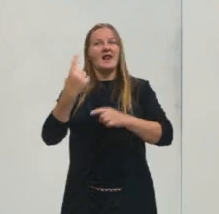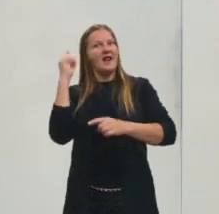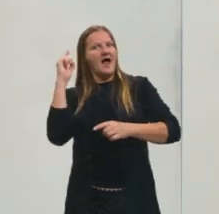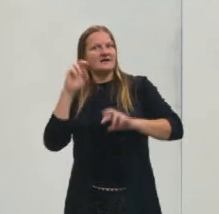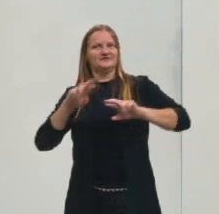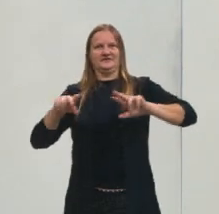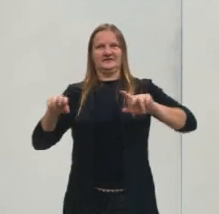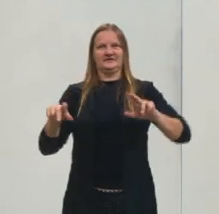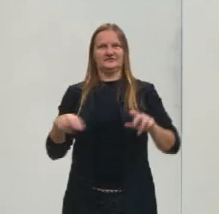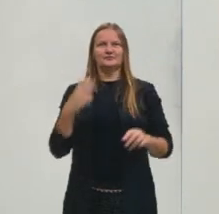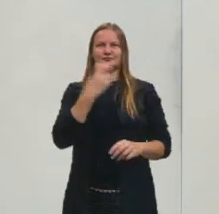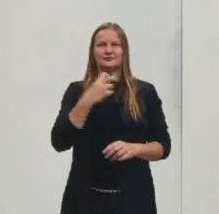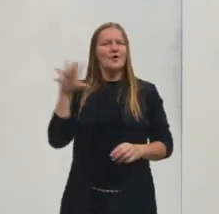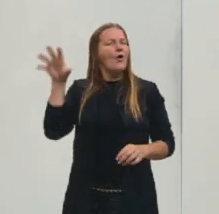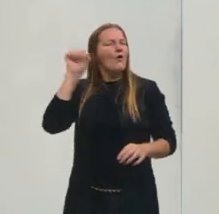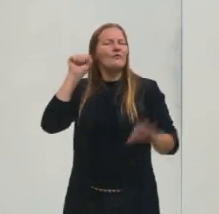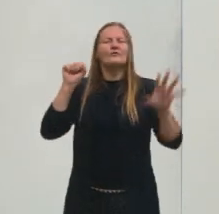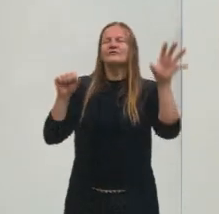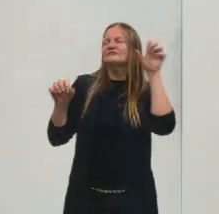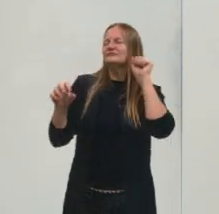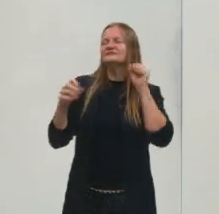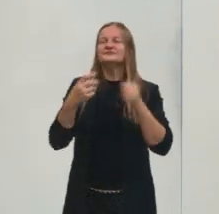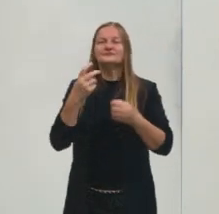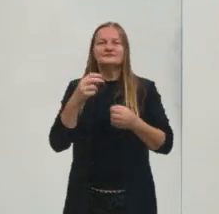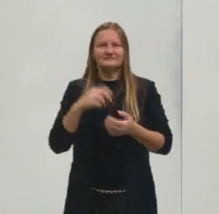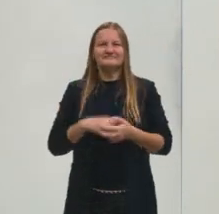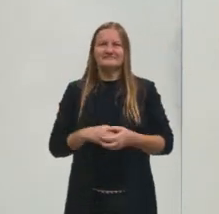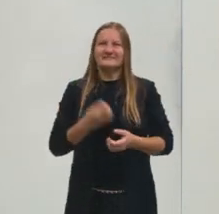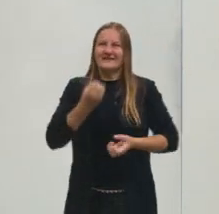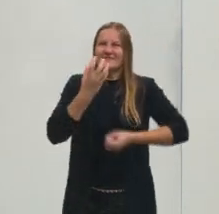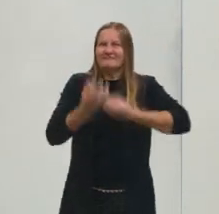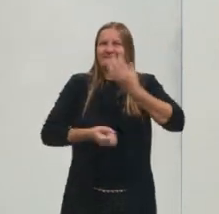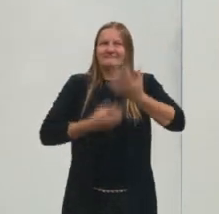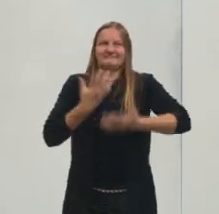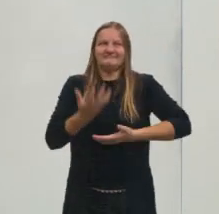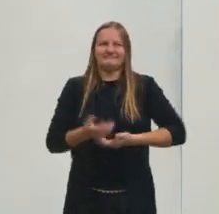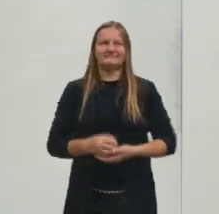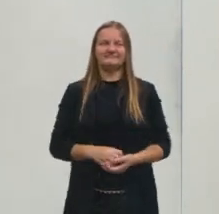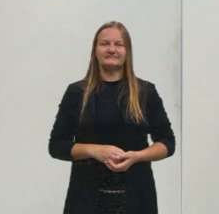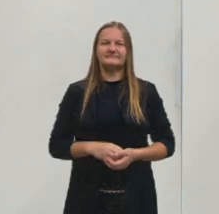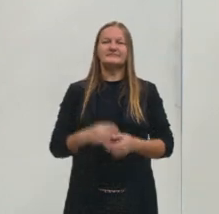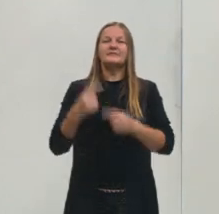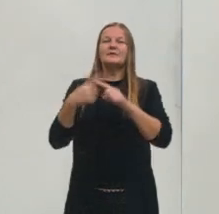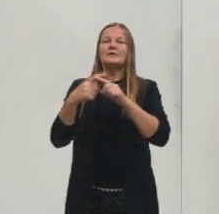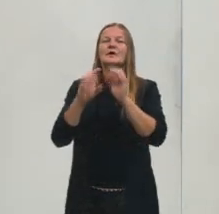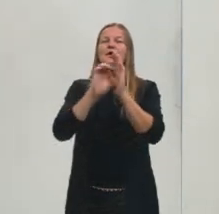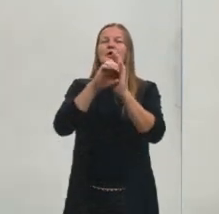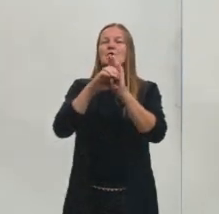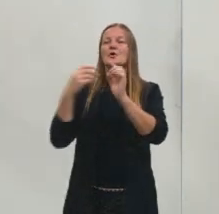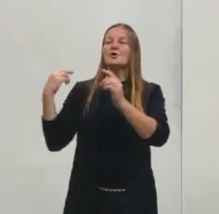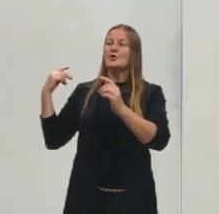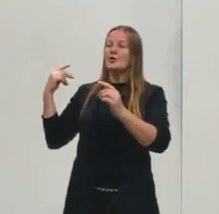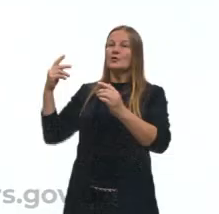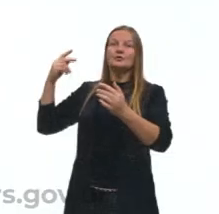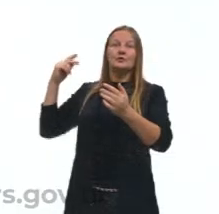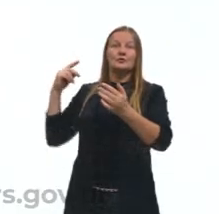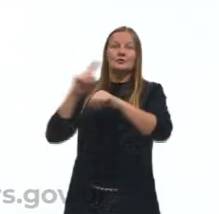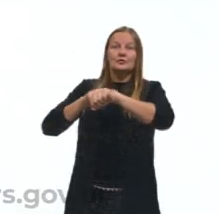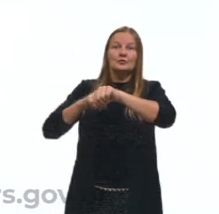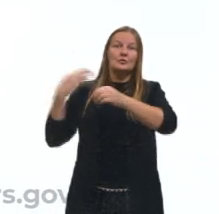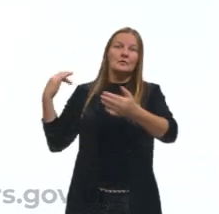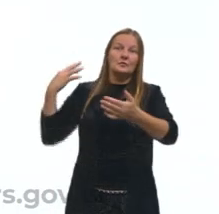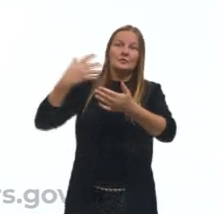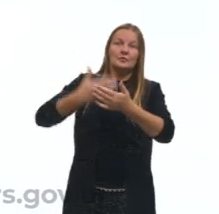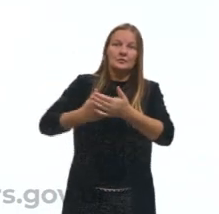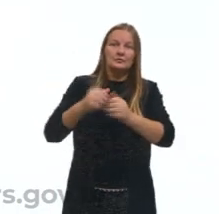oralidade que a interessante para a gente pensar até nessas transformações que o tempo faz com os conceitos e com as práticas né